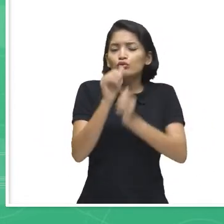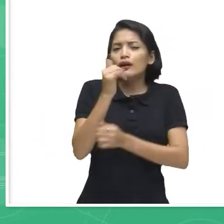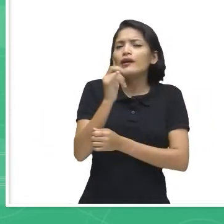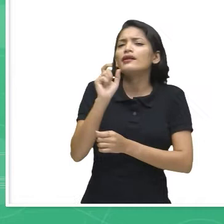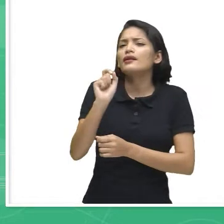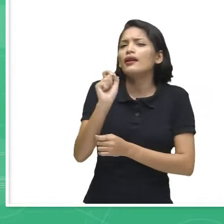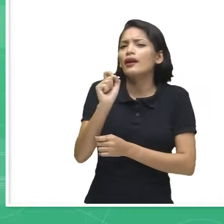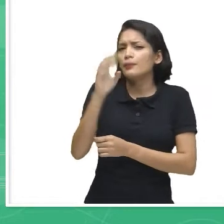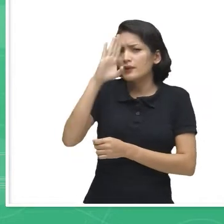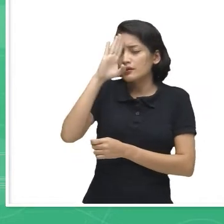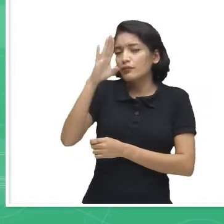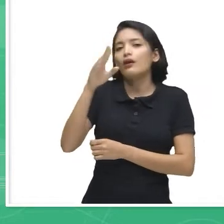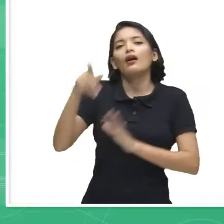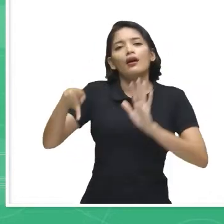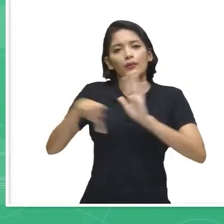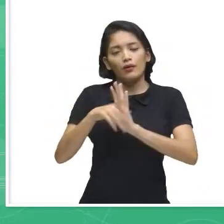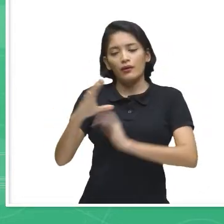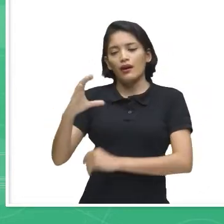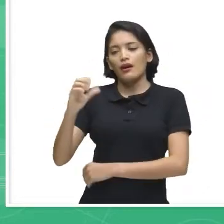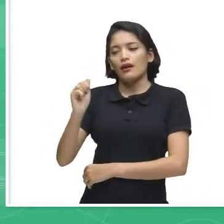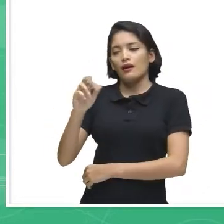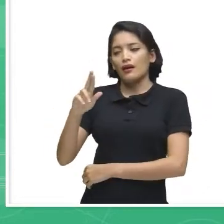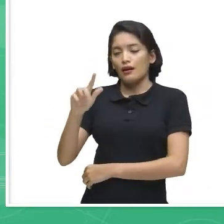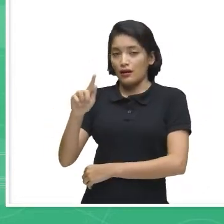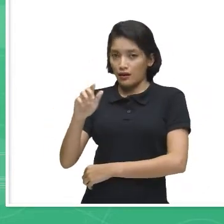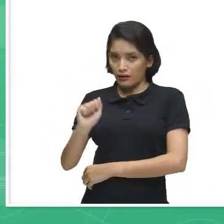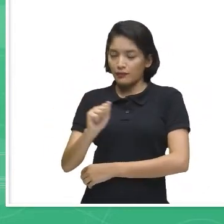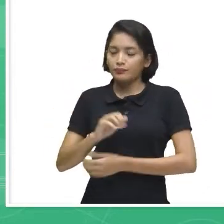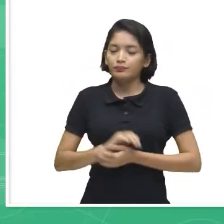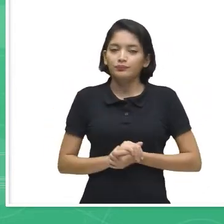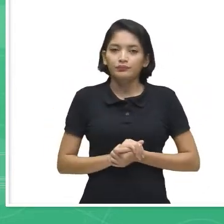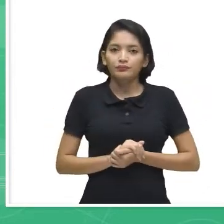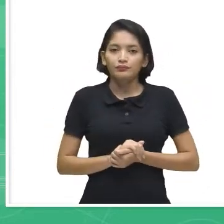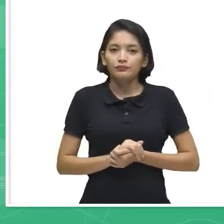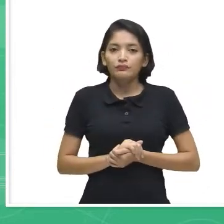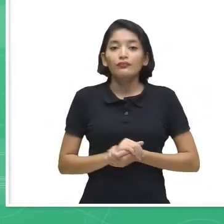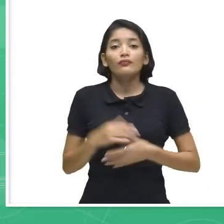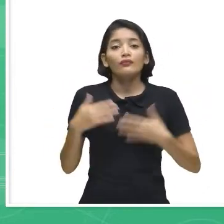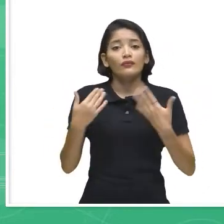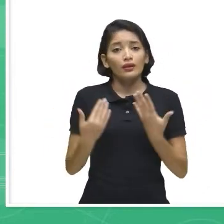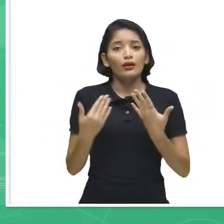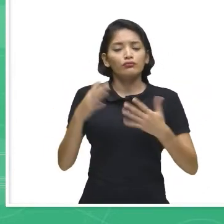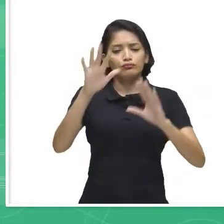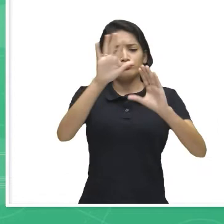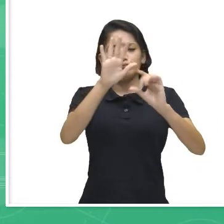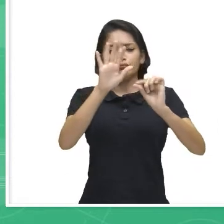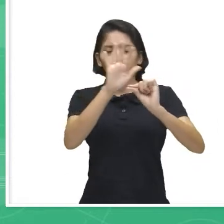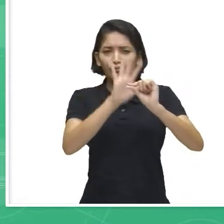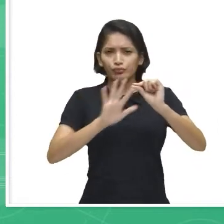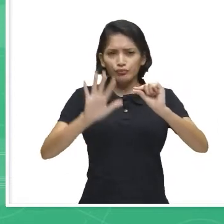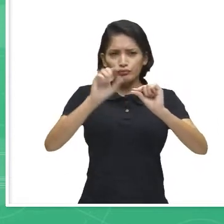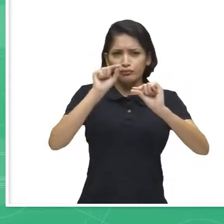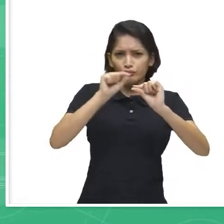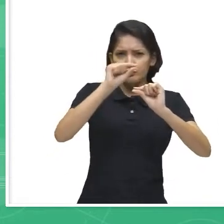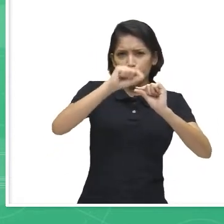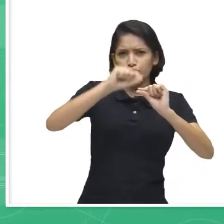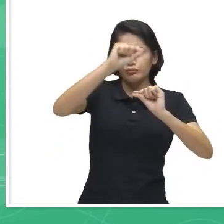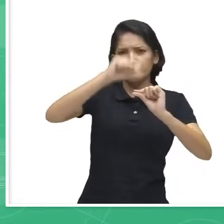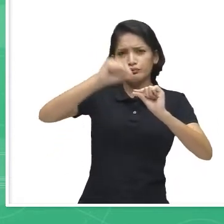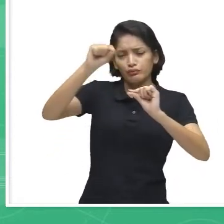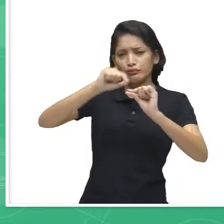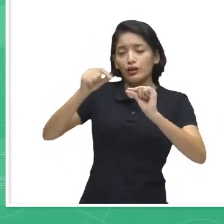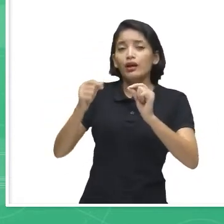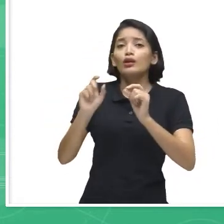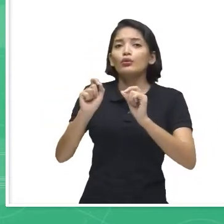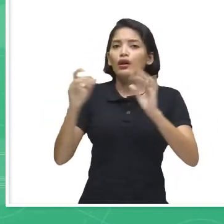centro? A carga, tá certo? Então, a superfície equipotencial de uma carga Q são esferas concêntricas com a